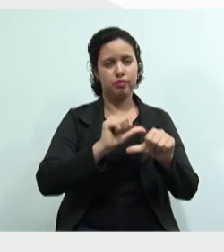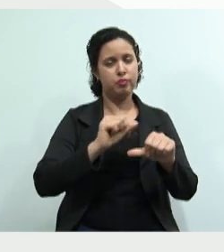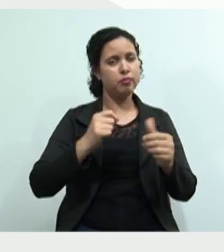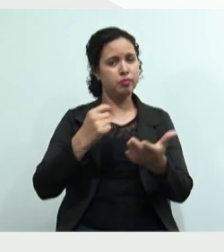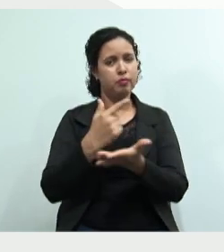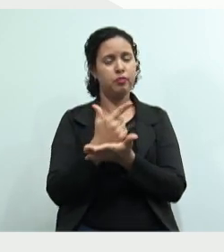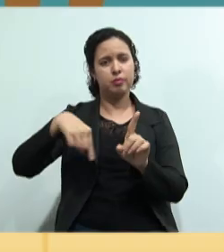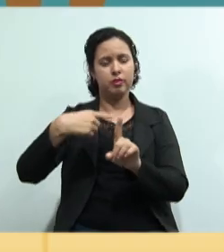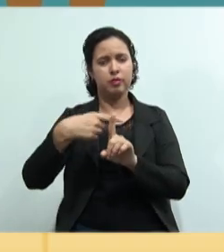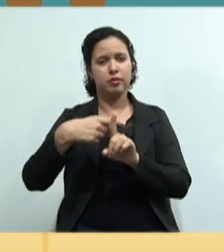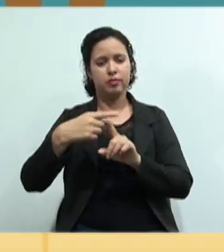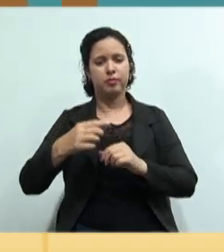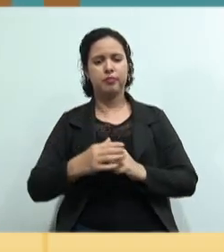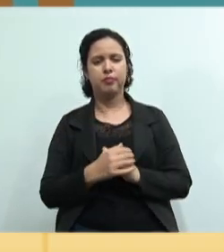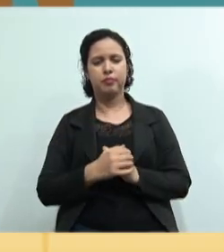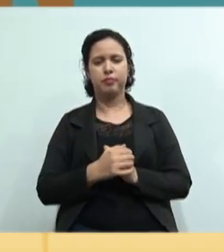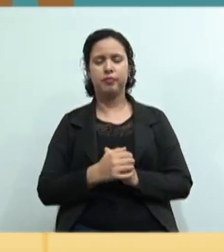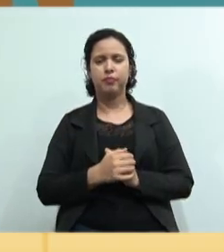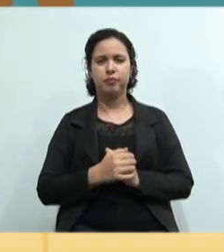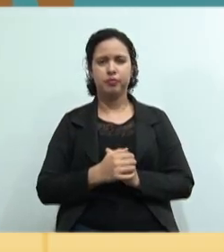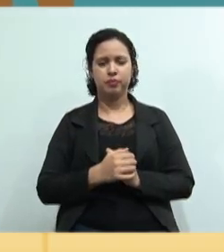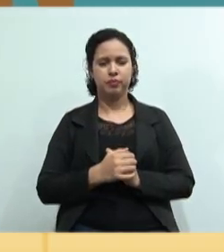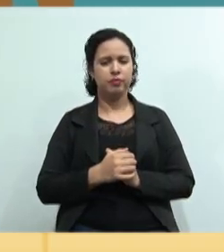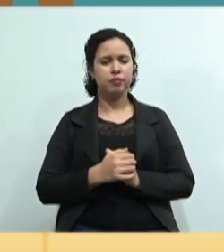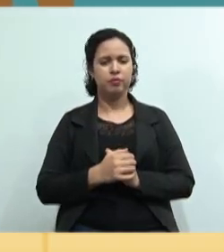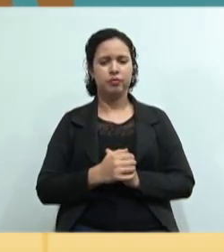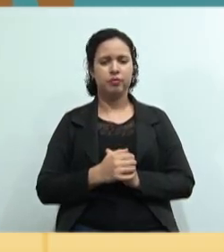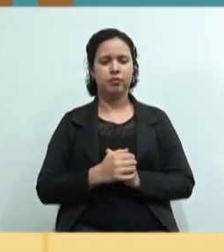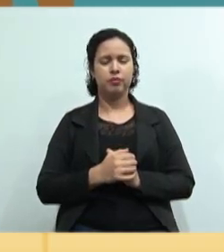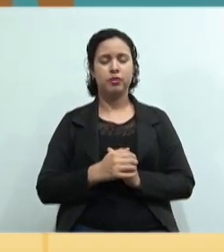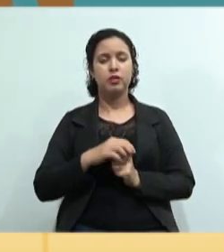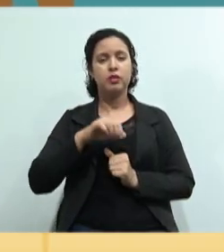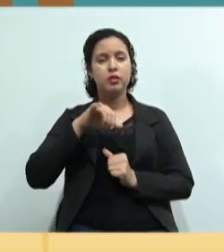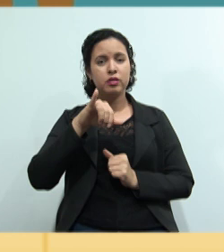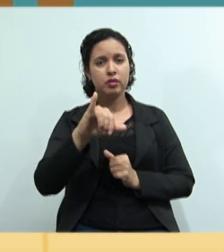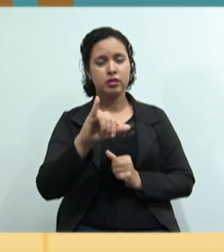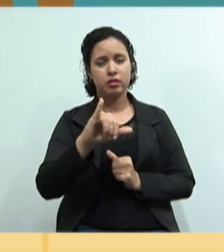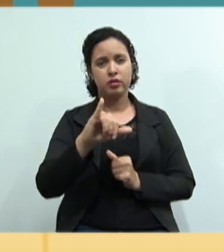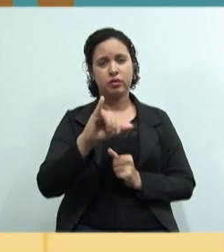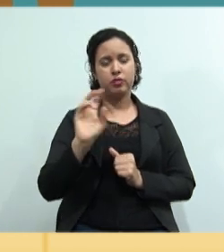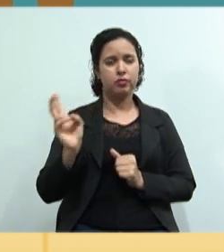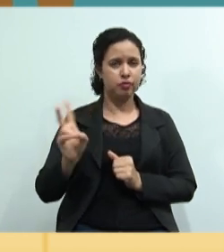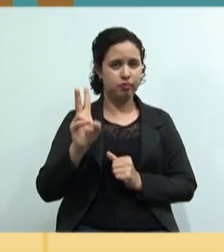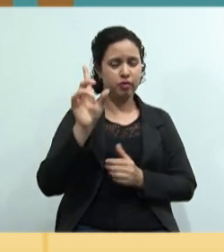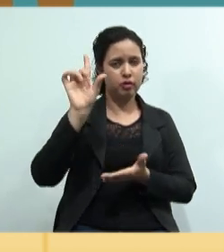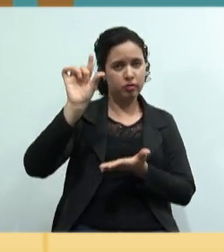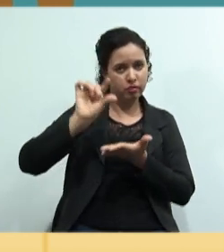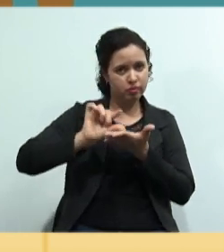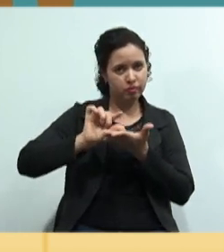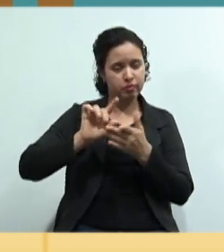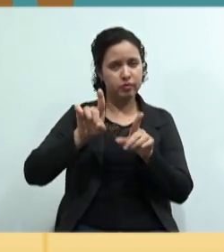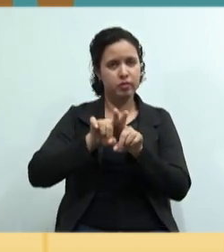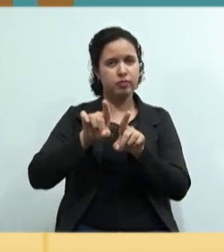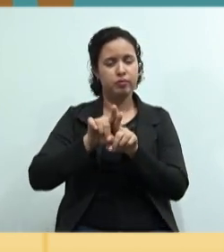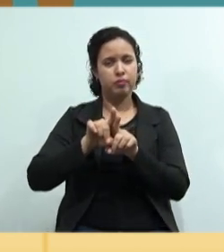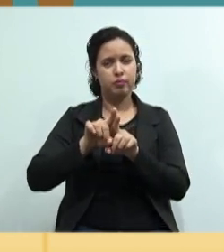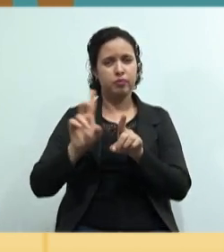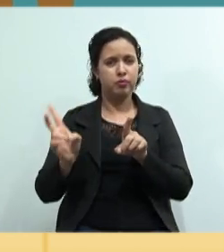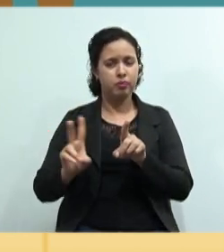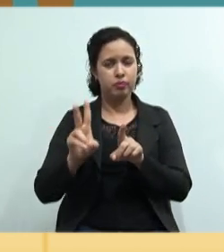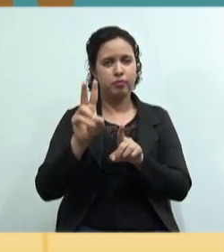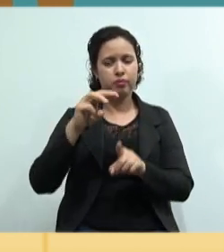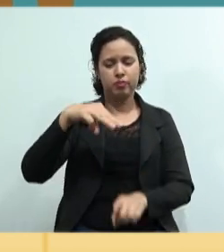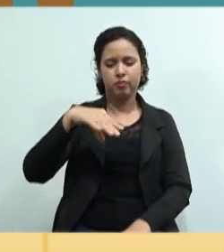são diferentes. Se o custo da aquisição do material diminuir, o valor da média também diminuirá. E se o custo